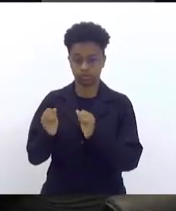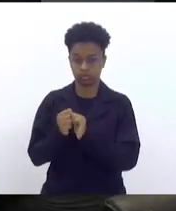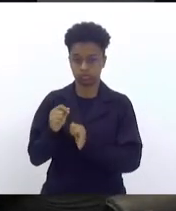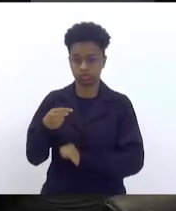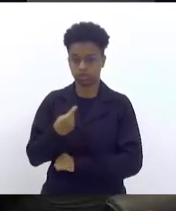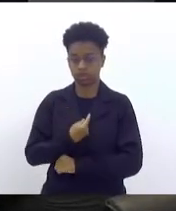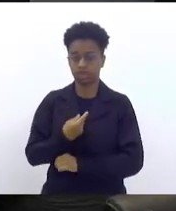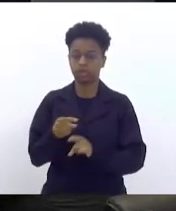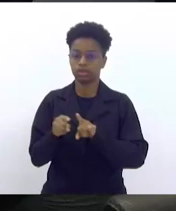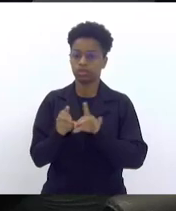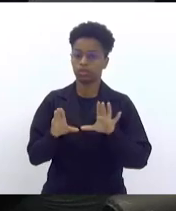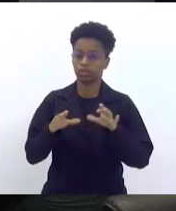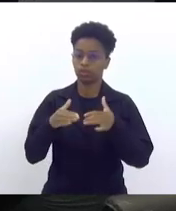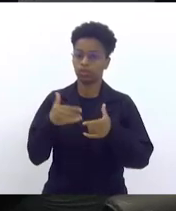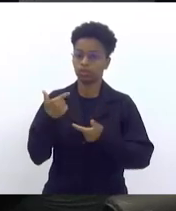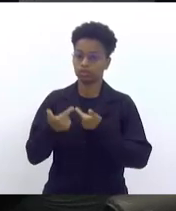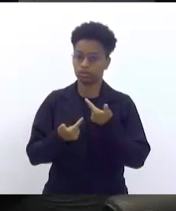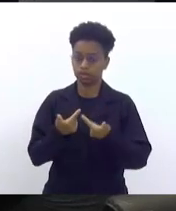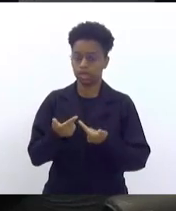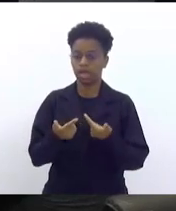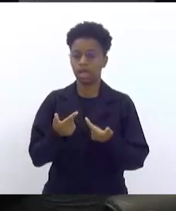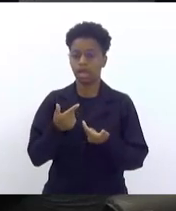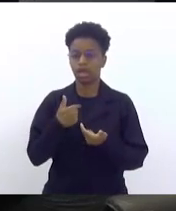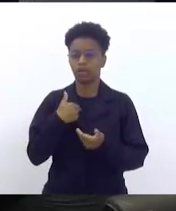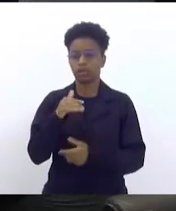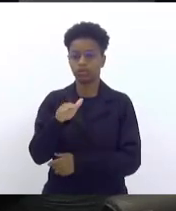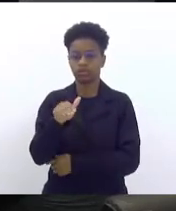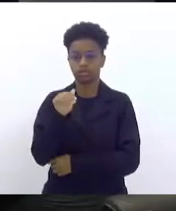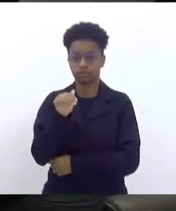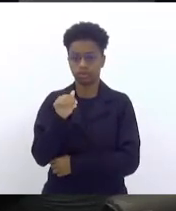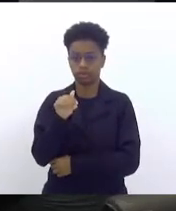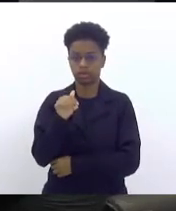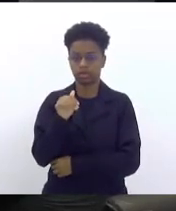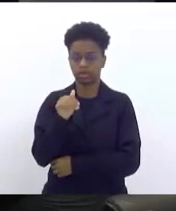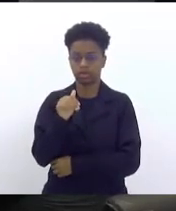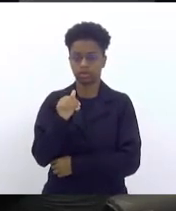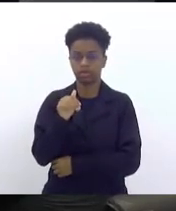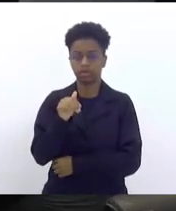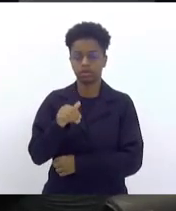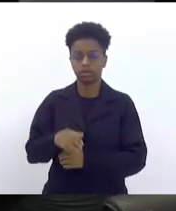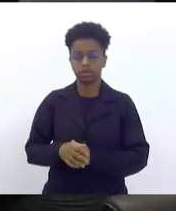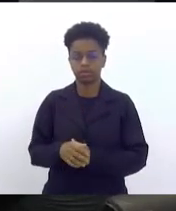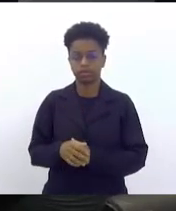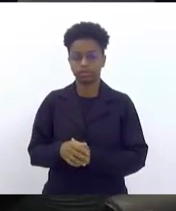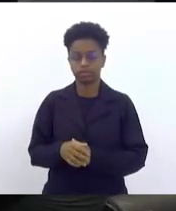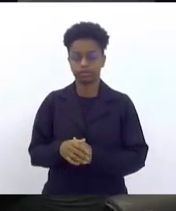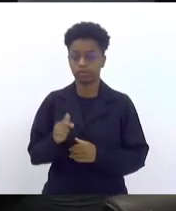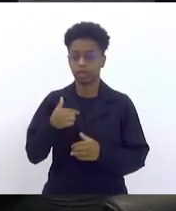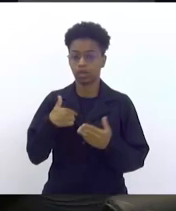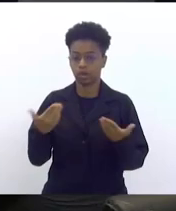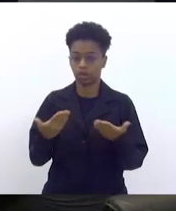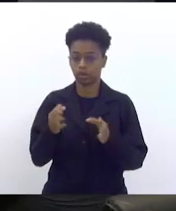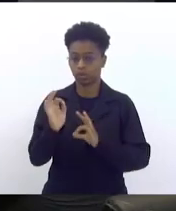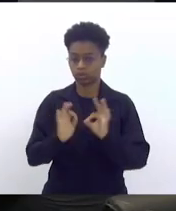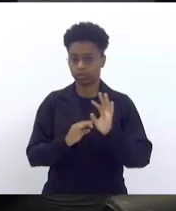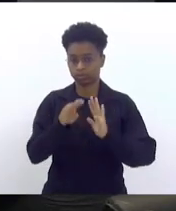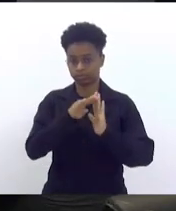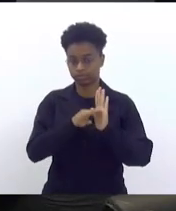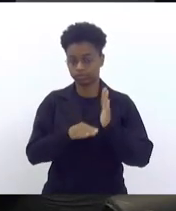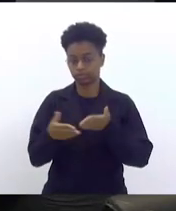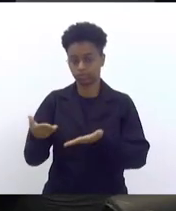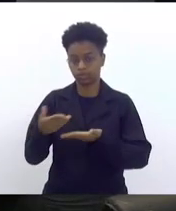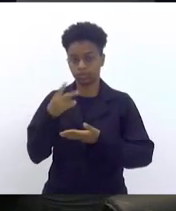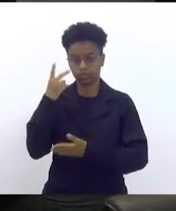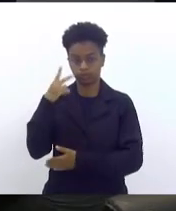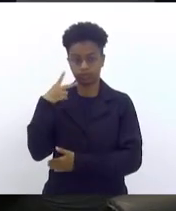condução aqui dos trabalhos quero chamar aqui o pessoal o trabalho os trabalhos às ordens e convidar ao Vereador